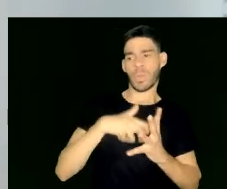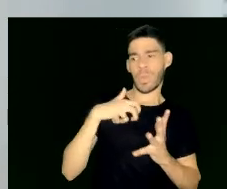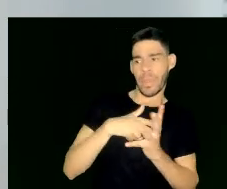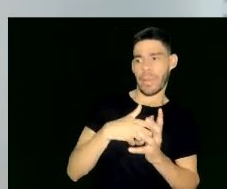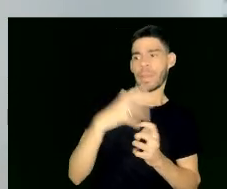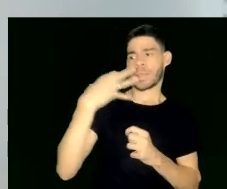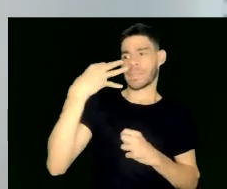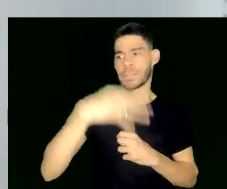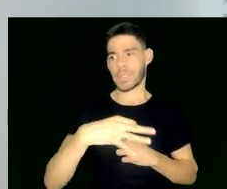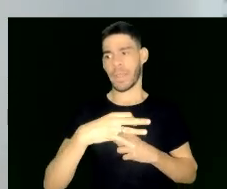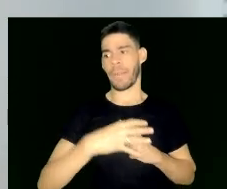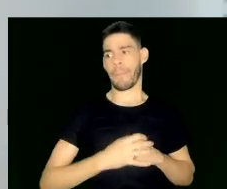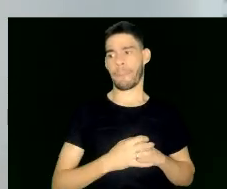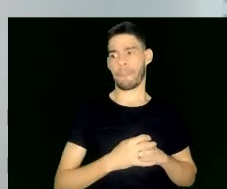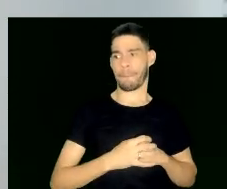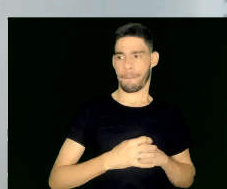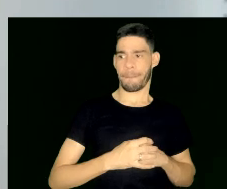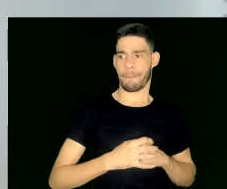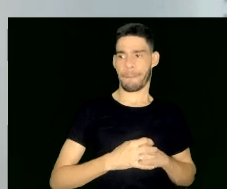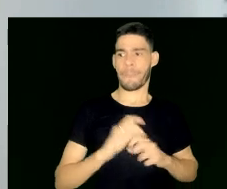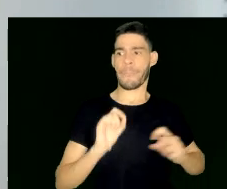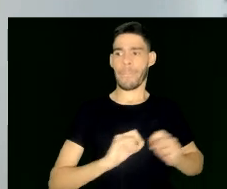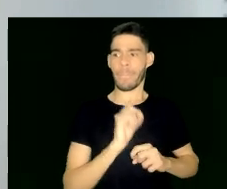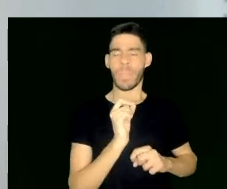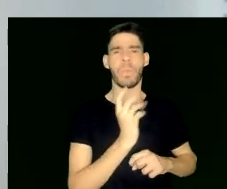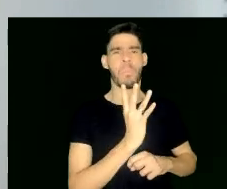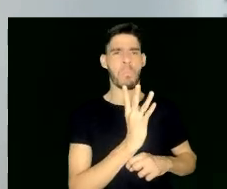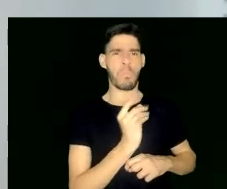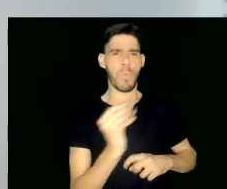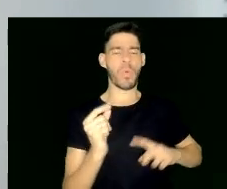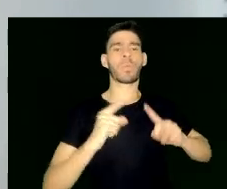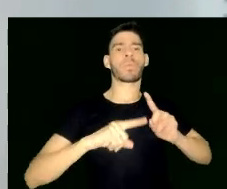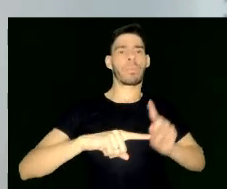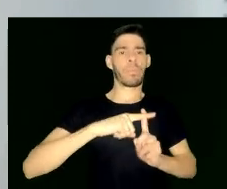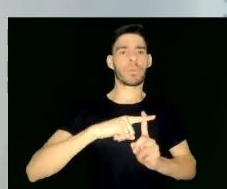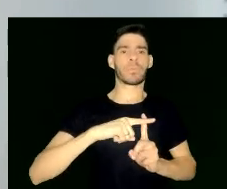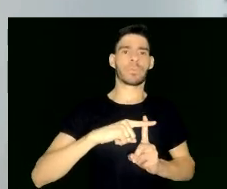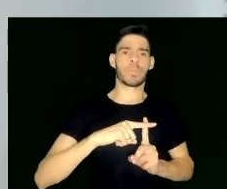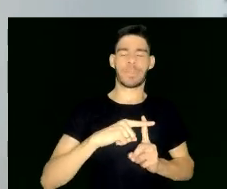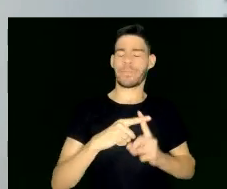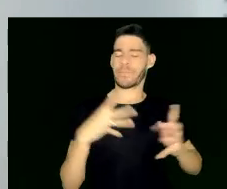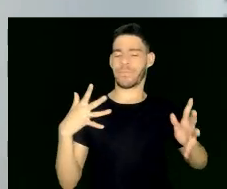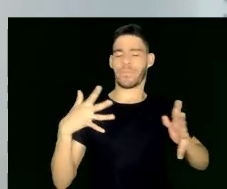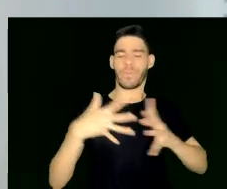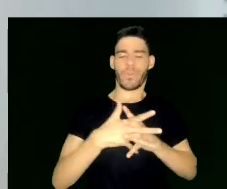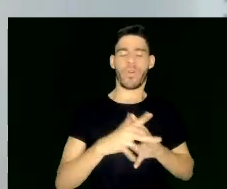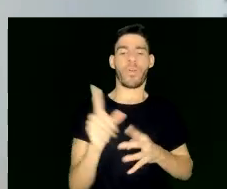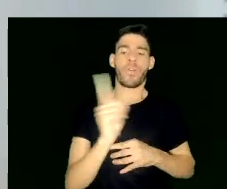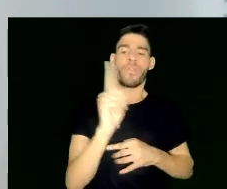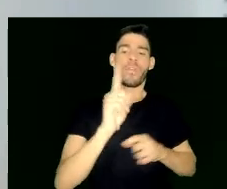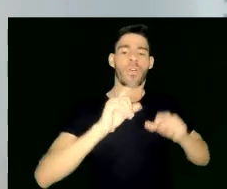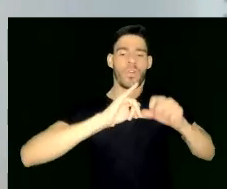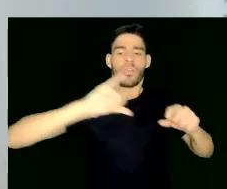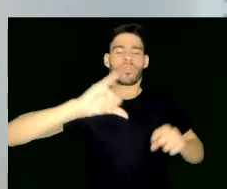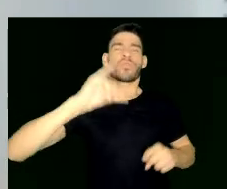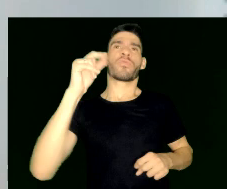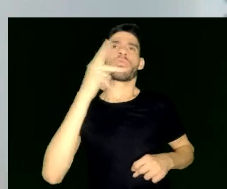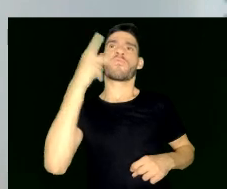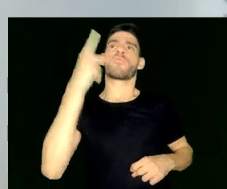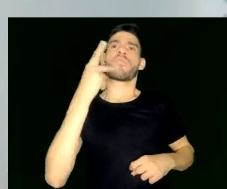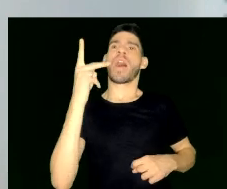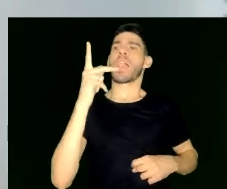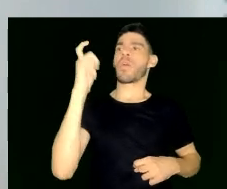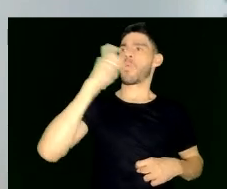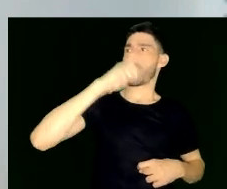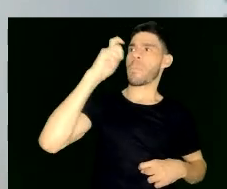enfim, corretivas, né? Isso é muitíssimo positivo, o que não se confunde com